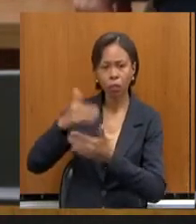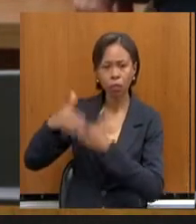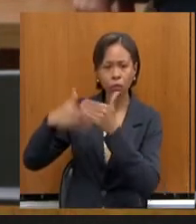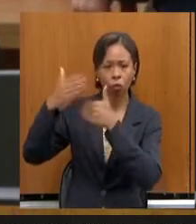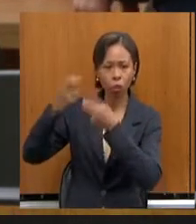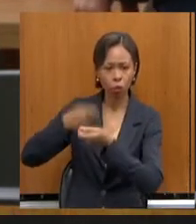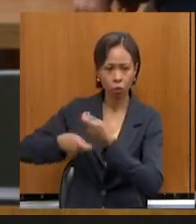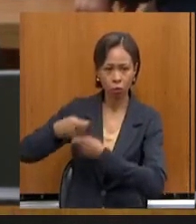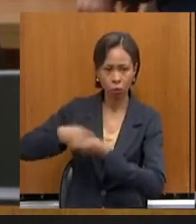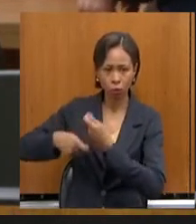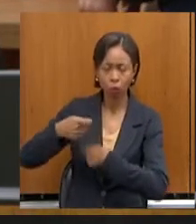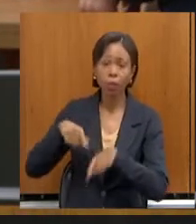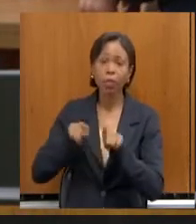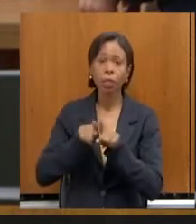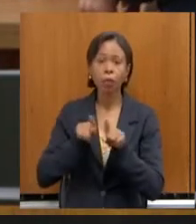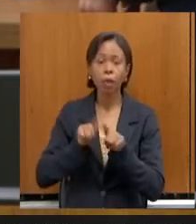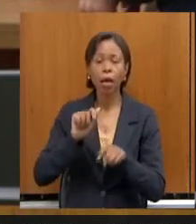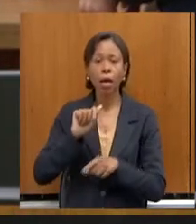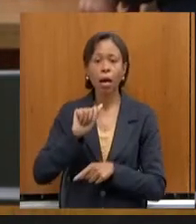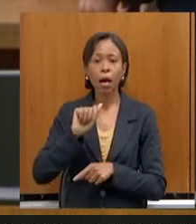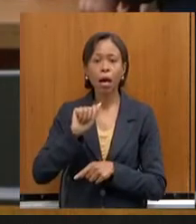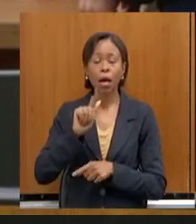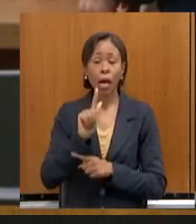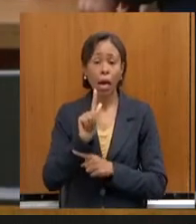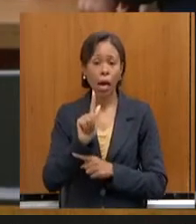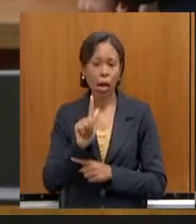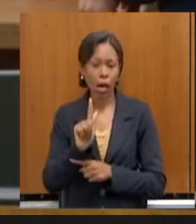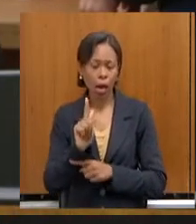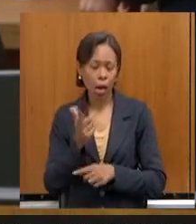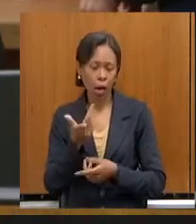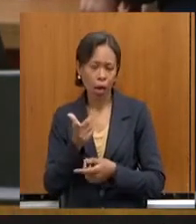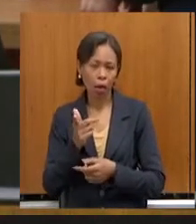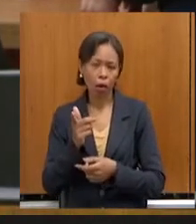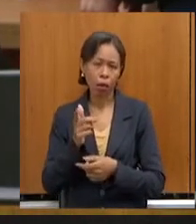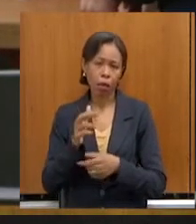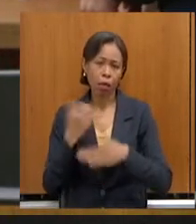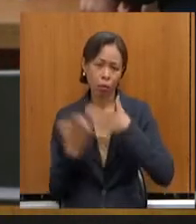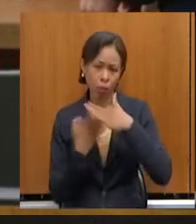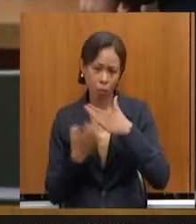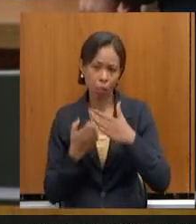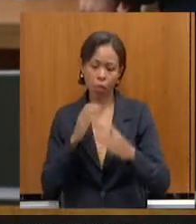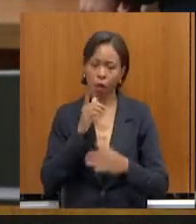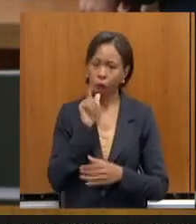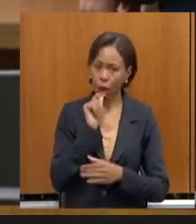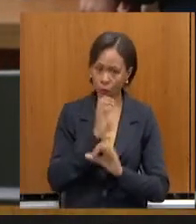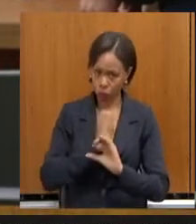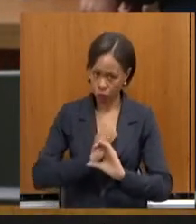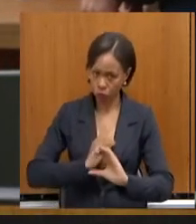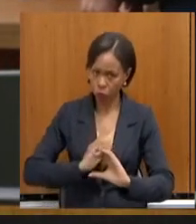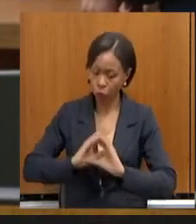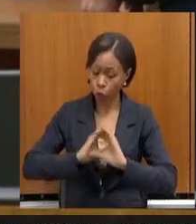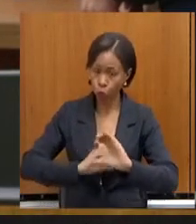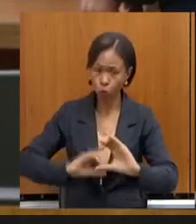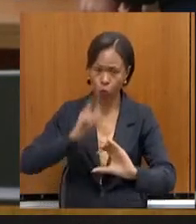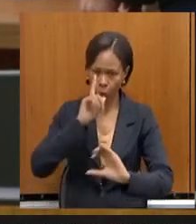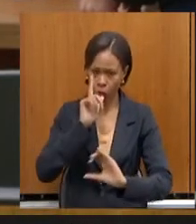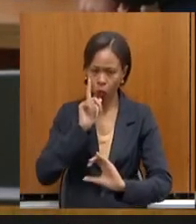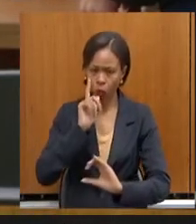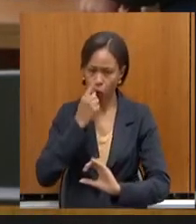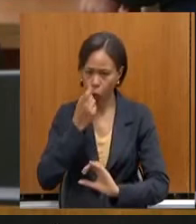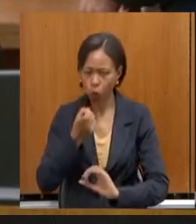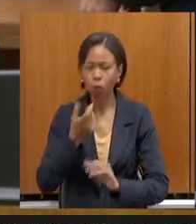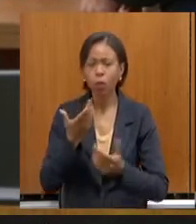e também da Thais da agência reguladora de água e esgoto que nos propiciou chegar o resultado né com